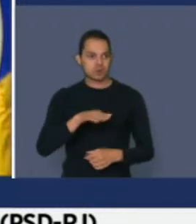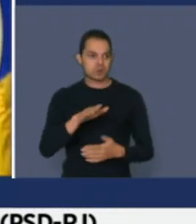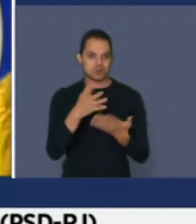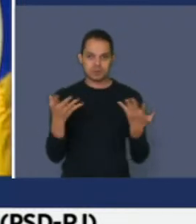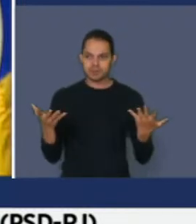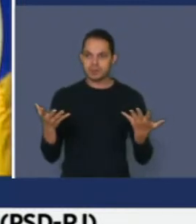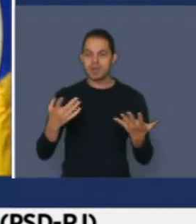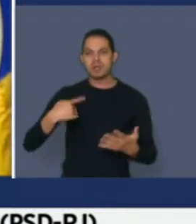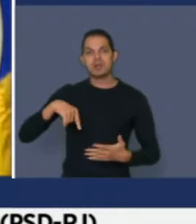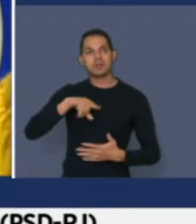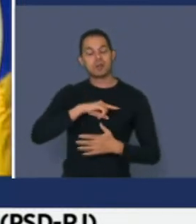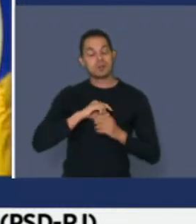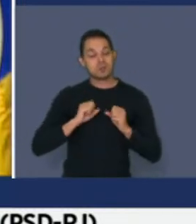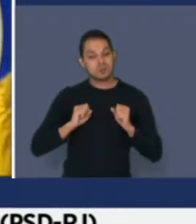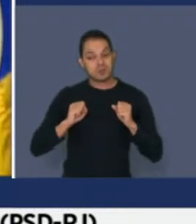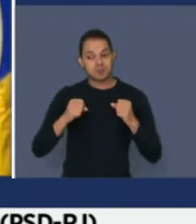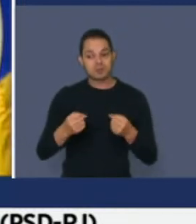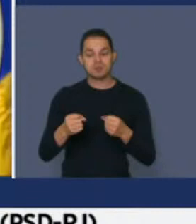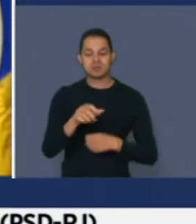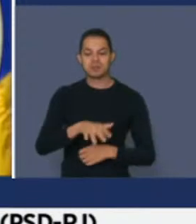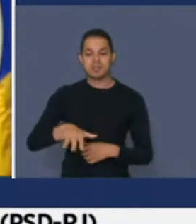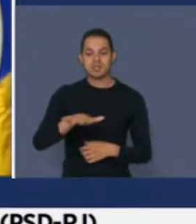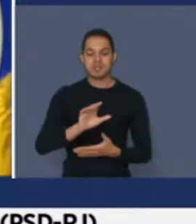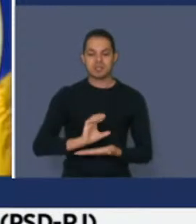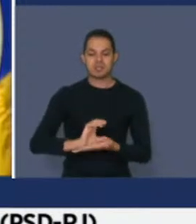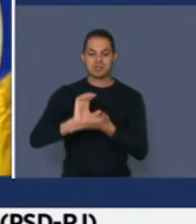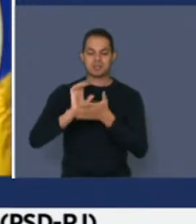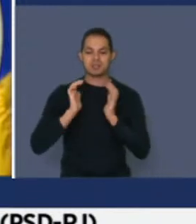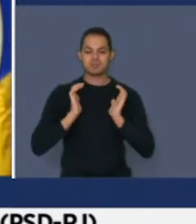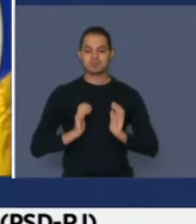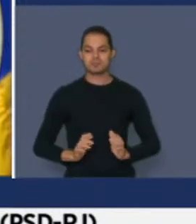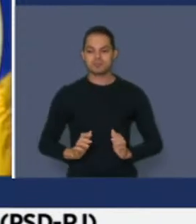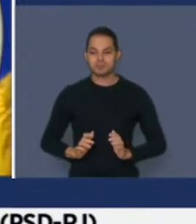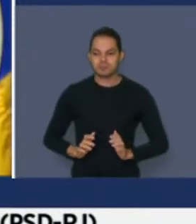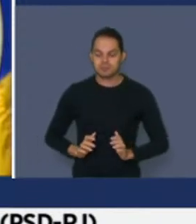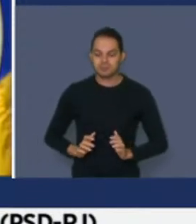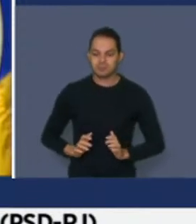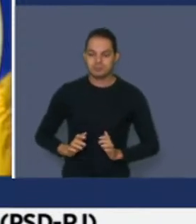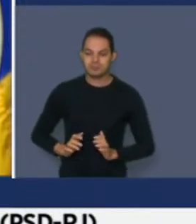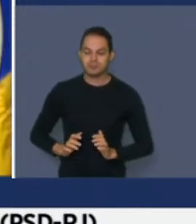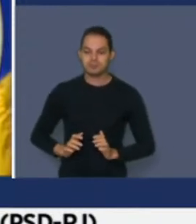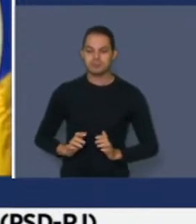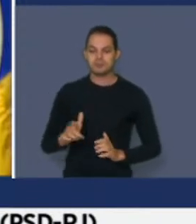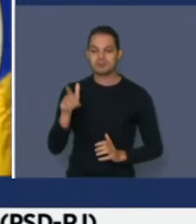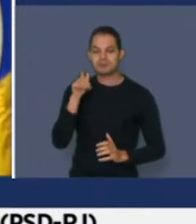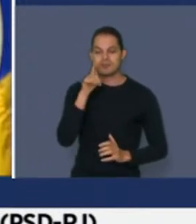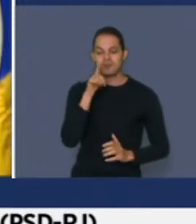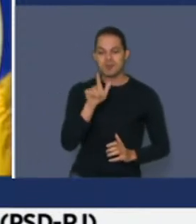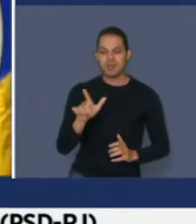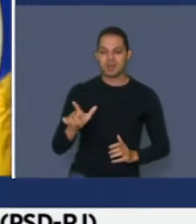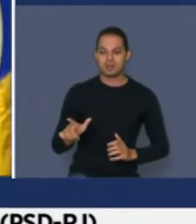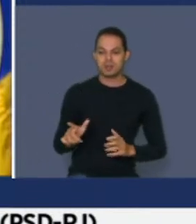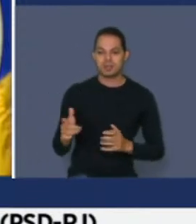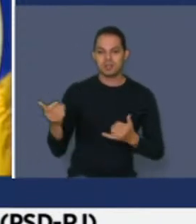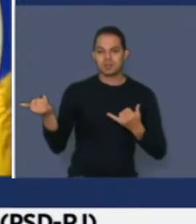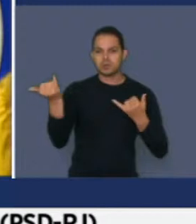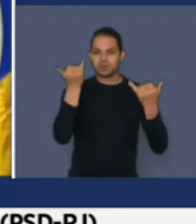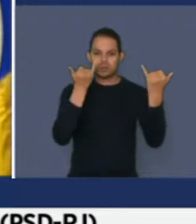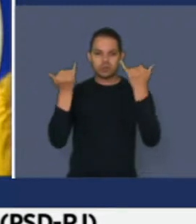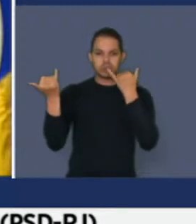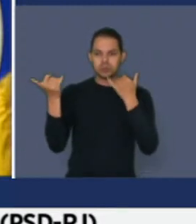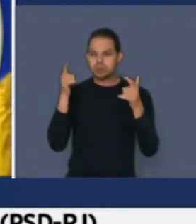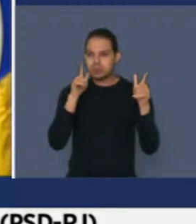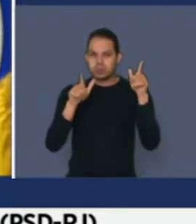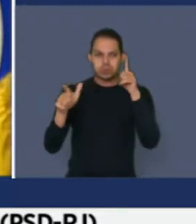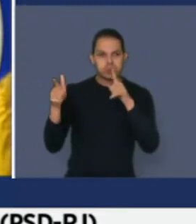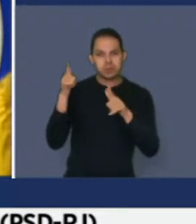Nós nos esforçamos muito no âmbito do Conselho de Ética para extrair o máximo de informações possíveis,